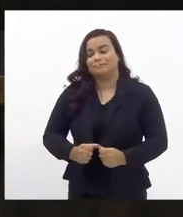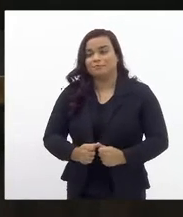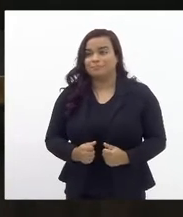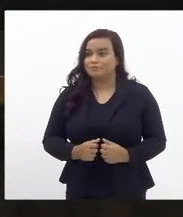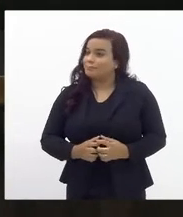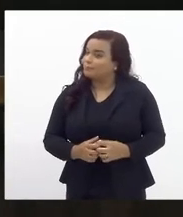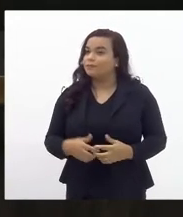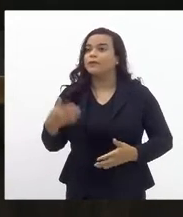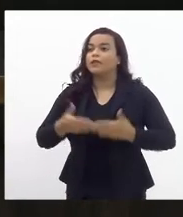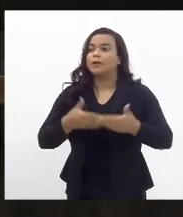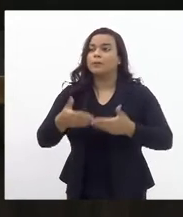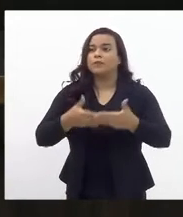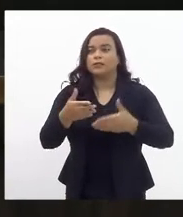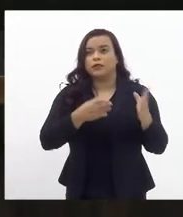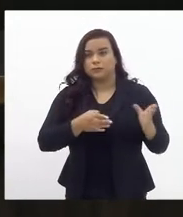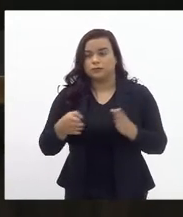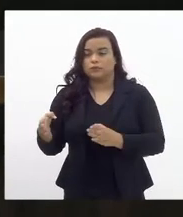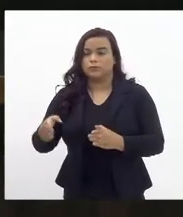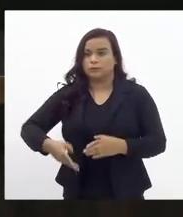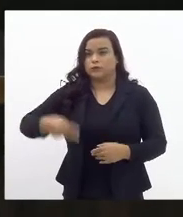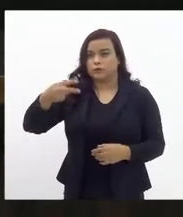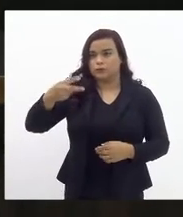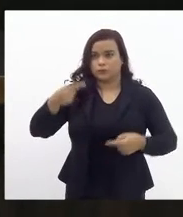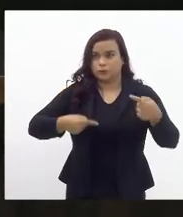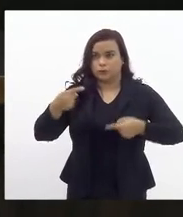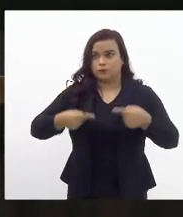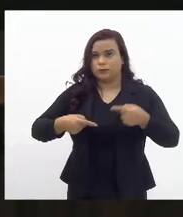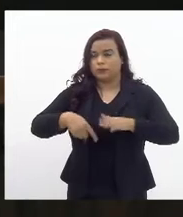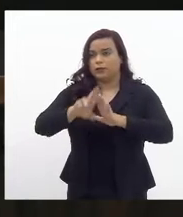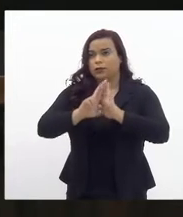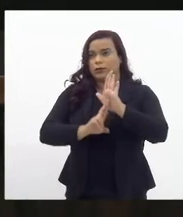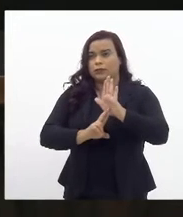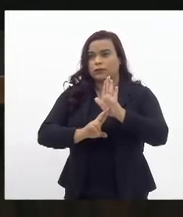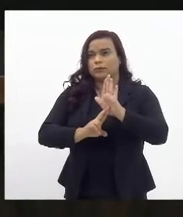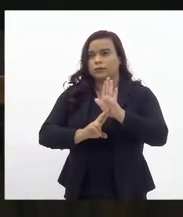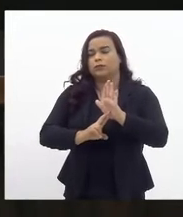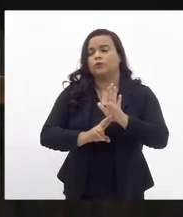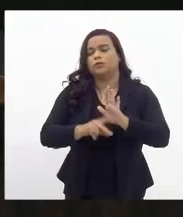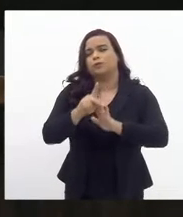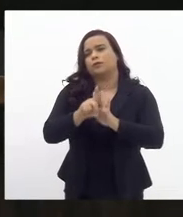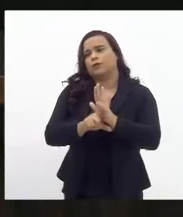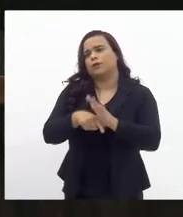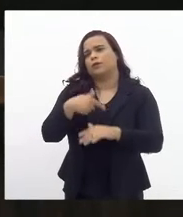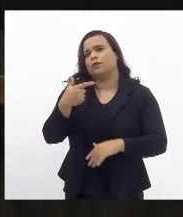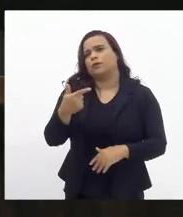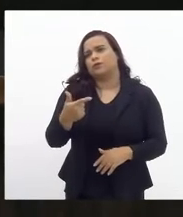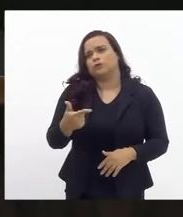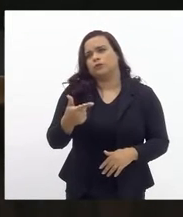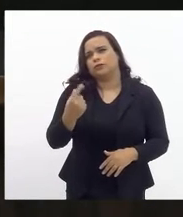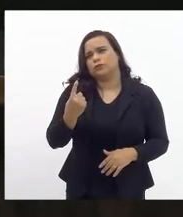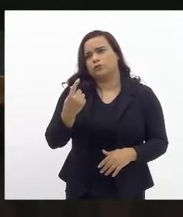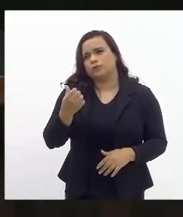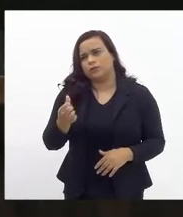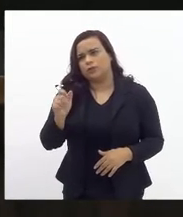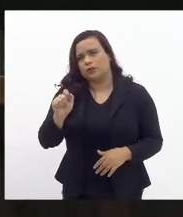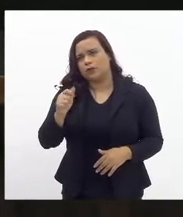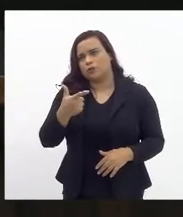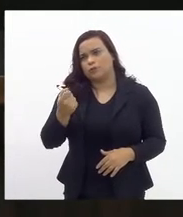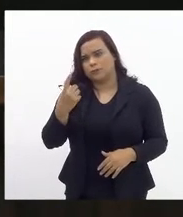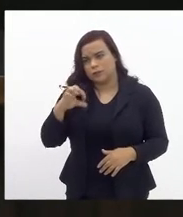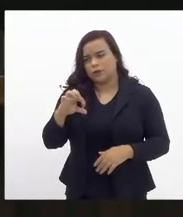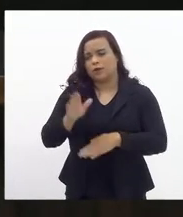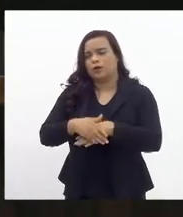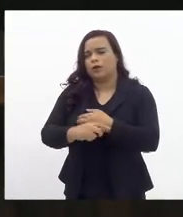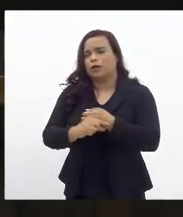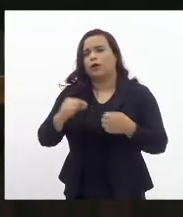Em tramitação ordinária, em segunda discussão, redação do vencido. Projeto de lei número 216-A de 2019, de autoria